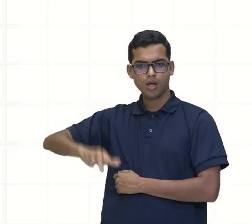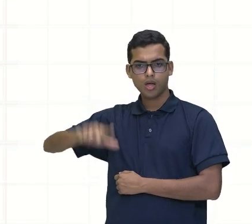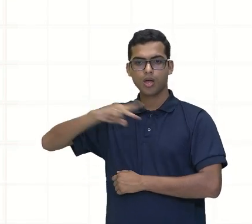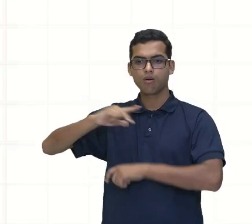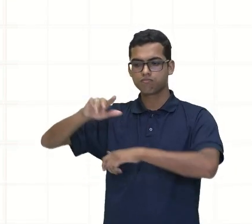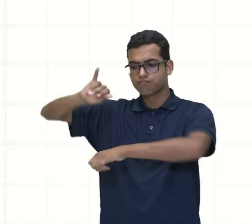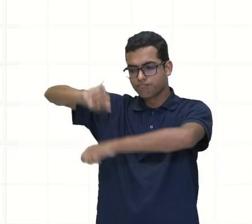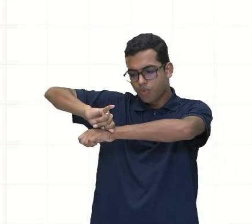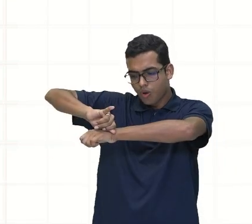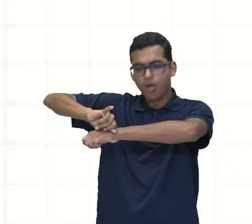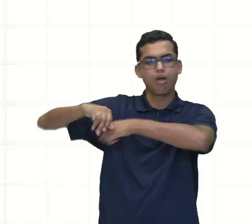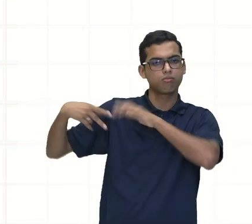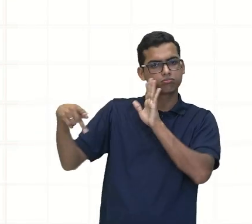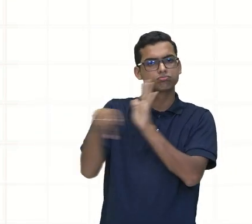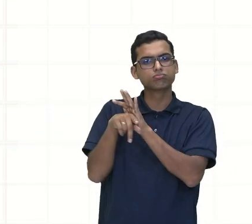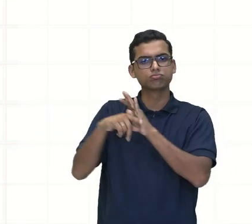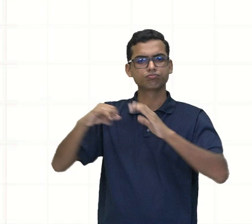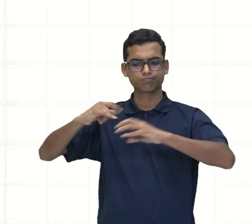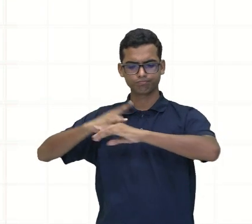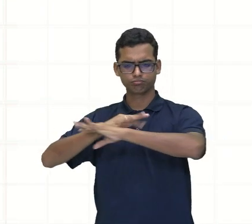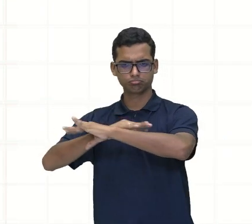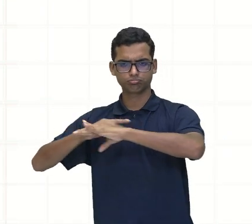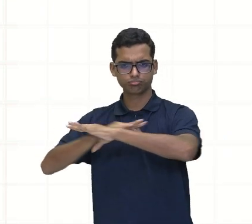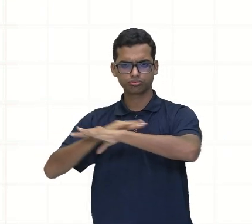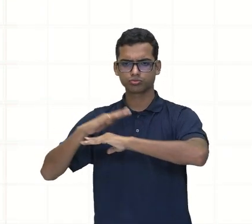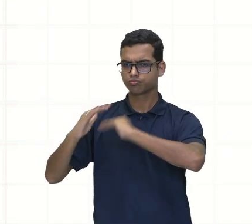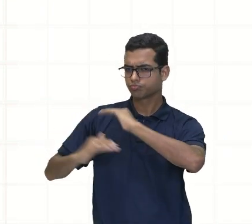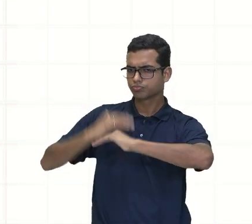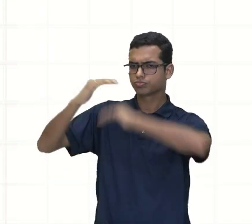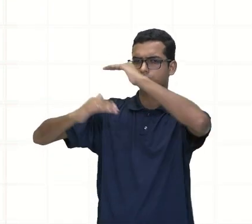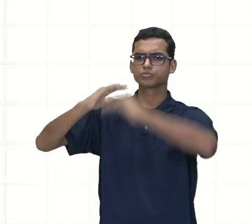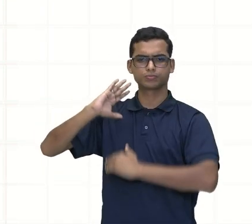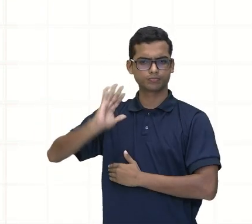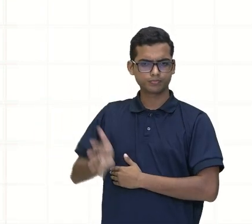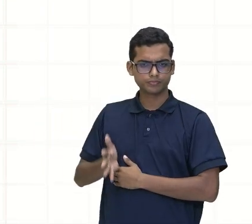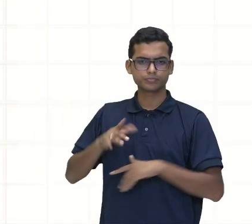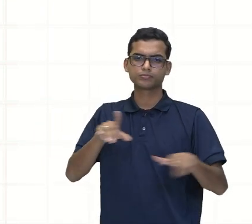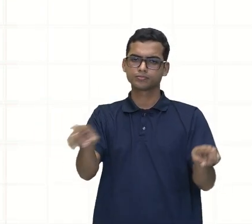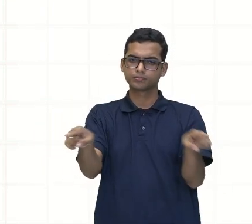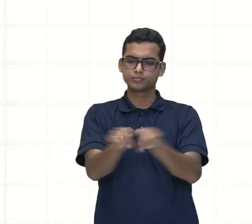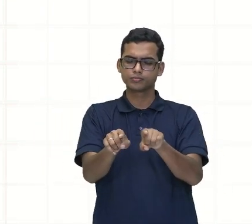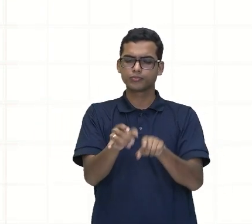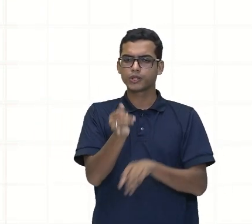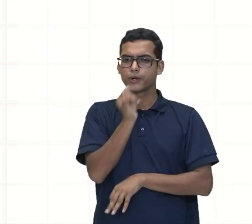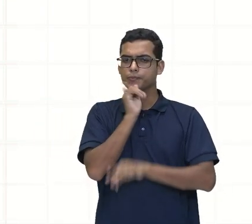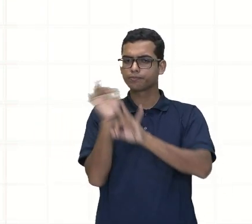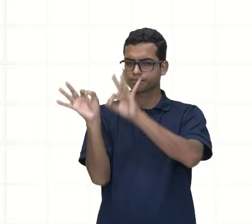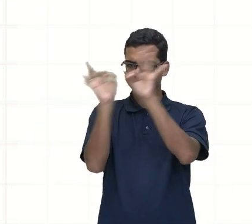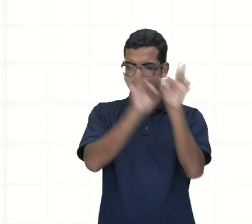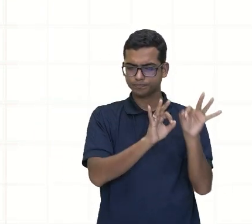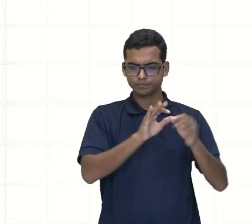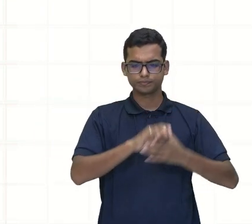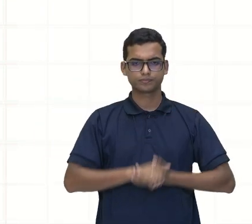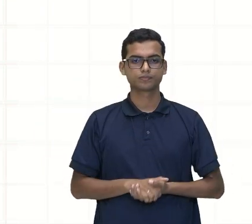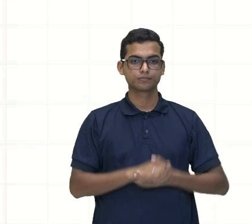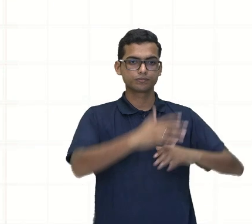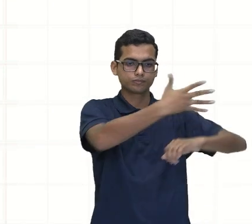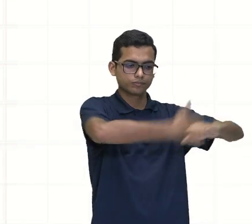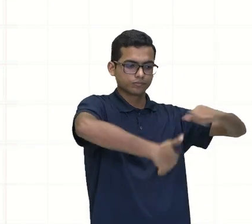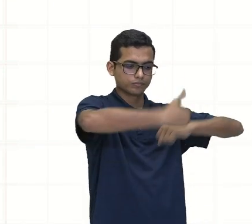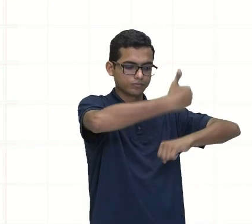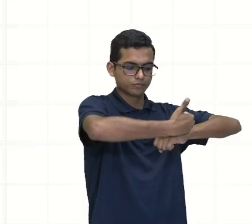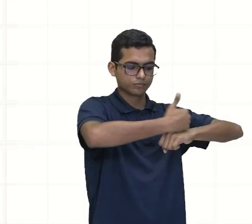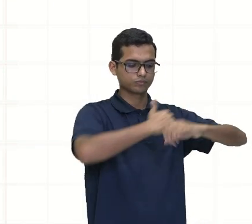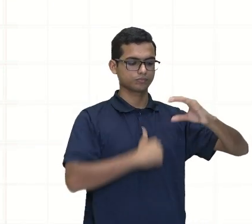metrópole, certo? Bem, dando continuidade, a gente vai falar, pode citar como exemplo de colônia, o Brasil, que